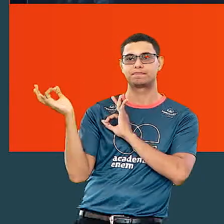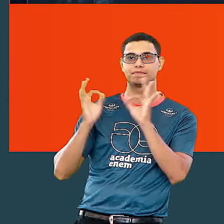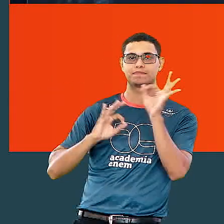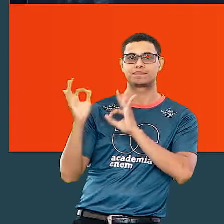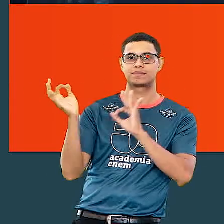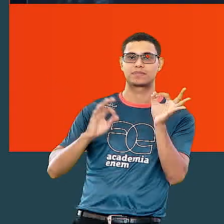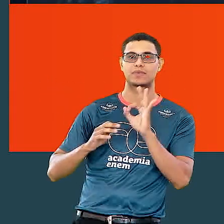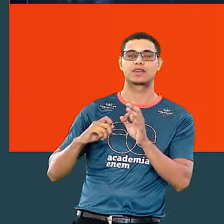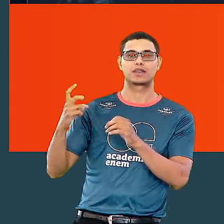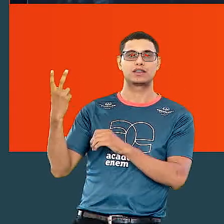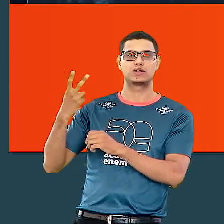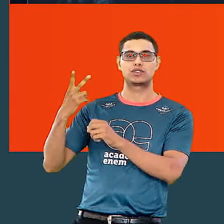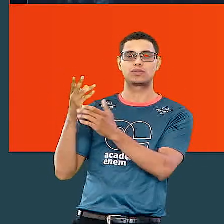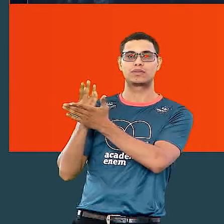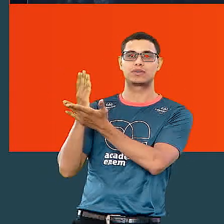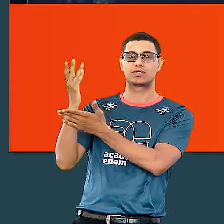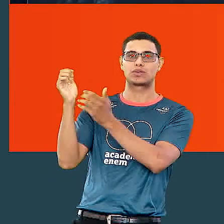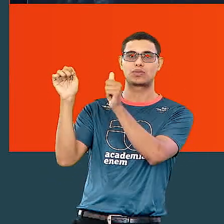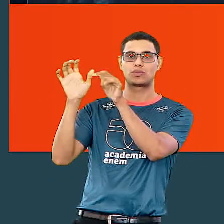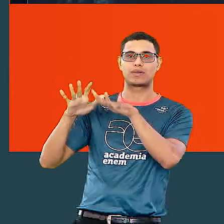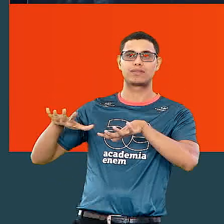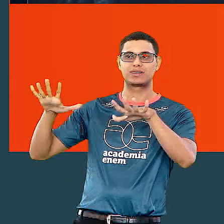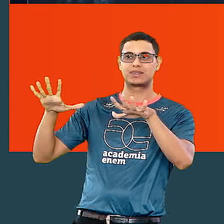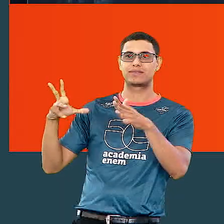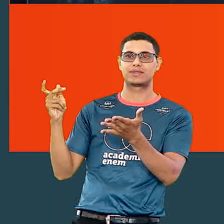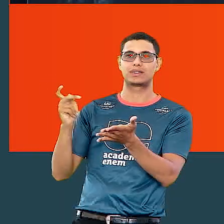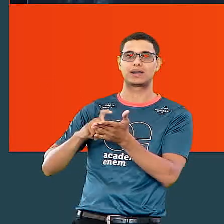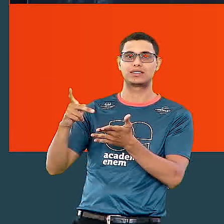fase da UFC, aí do nada o pessoal muda, não, agora a prova é